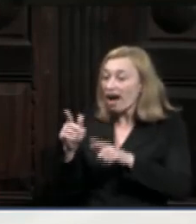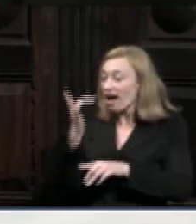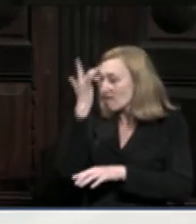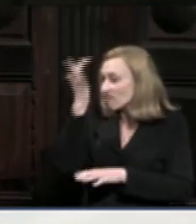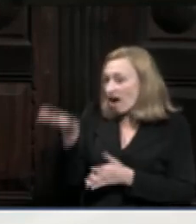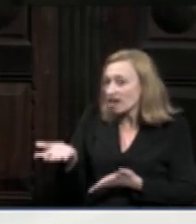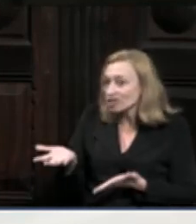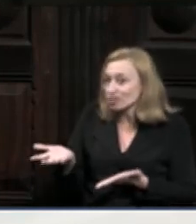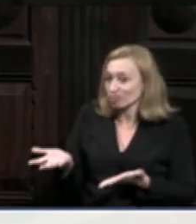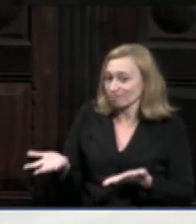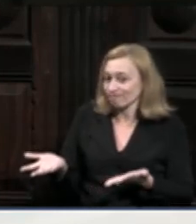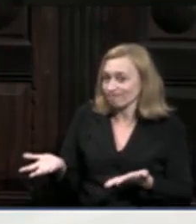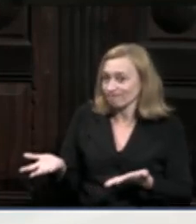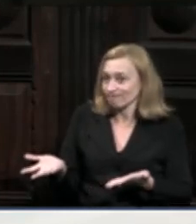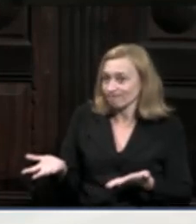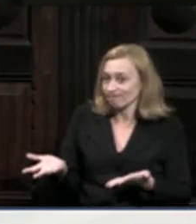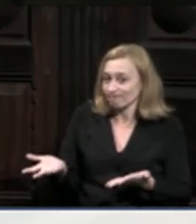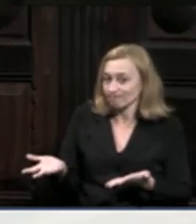habituais,